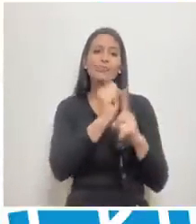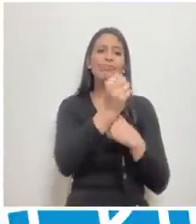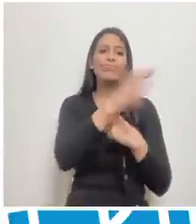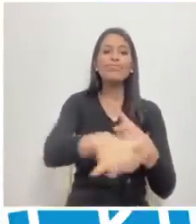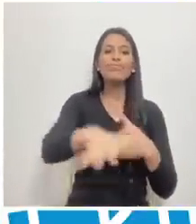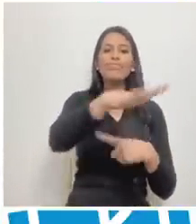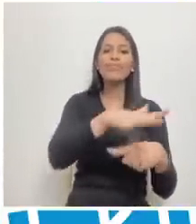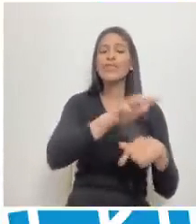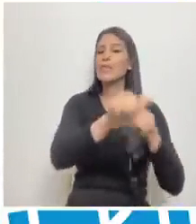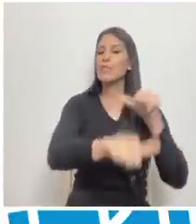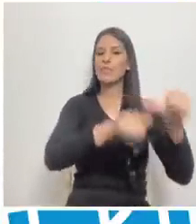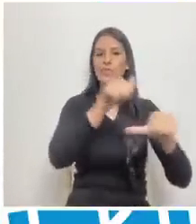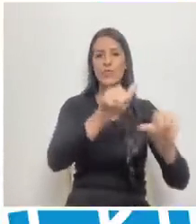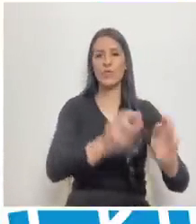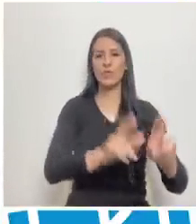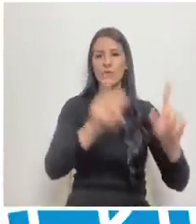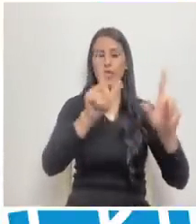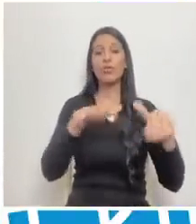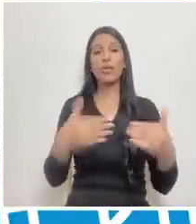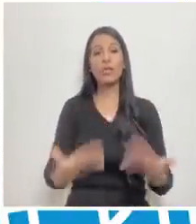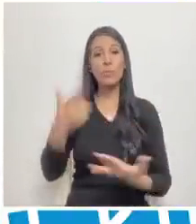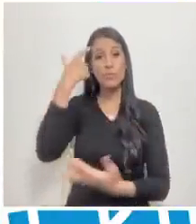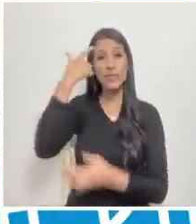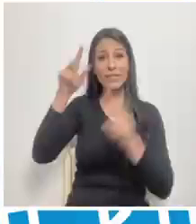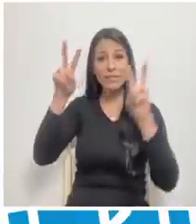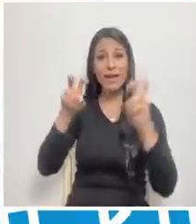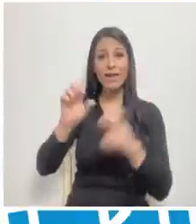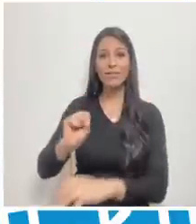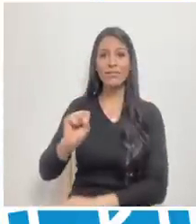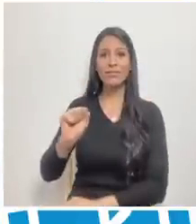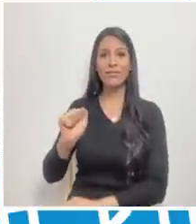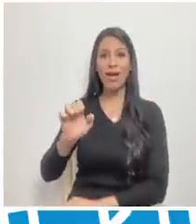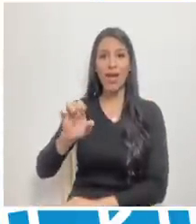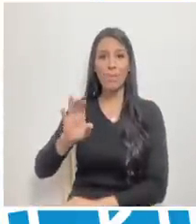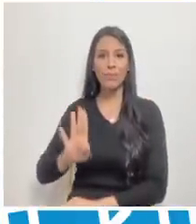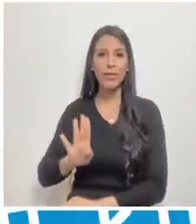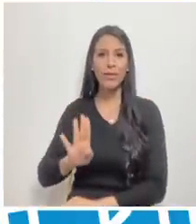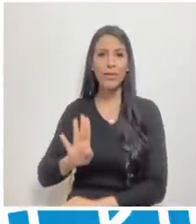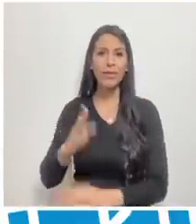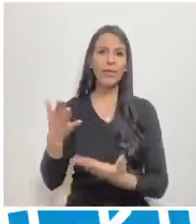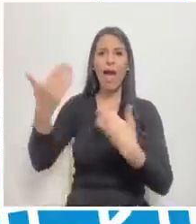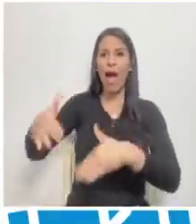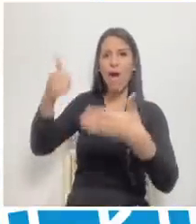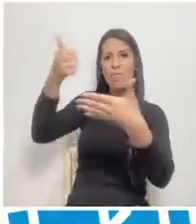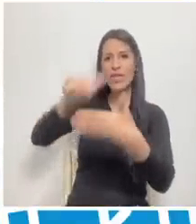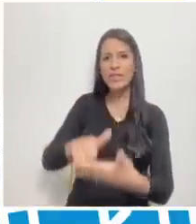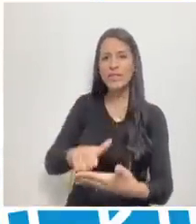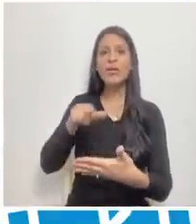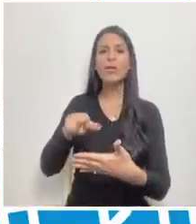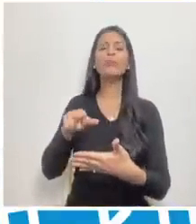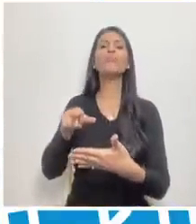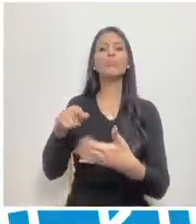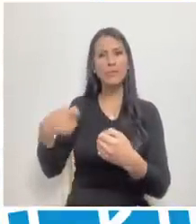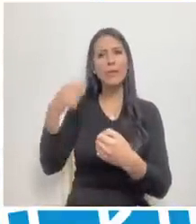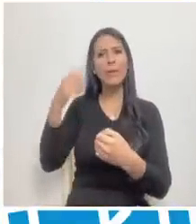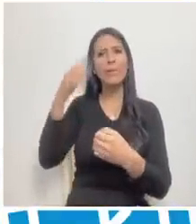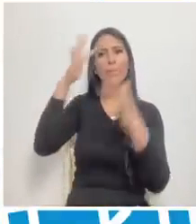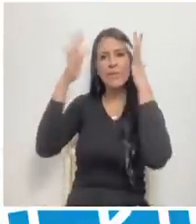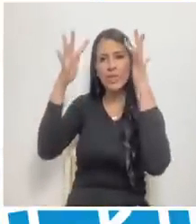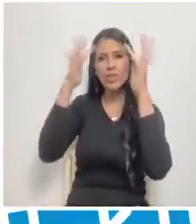para pensar avaliação, sem pensar as mudanças profundas de mundo, de tipo